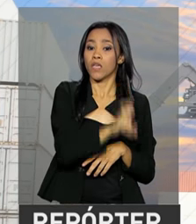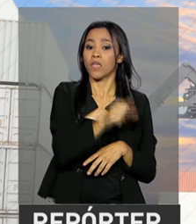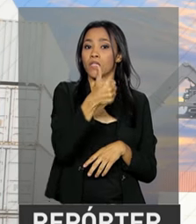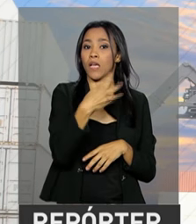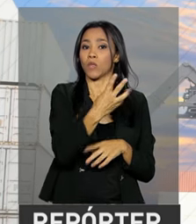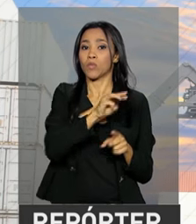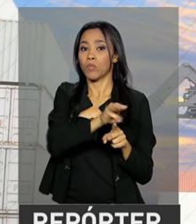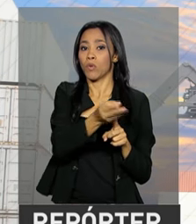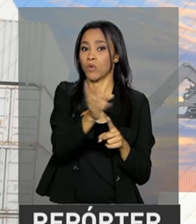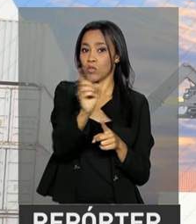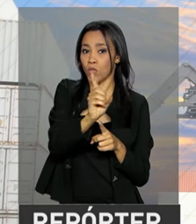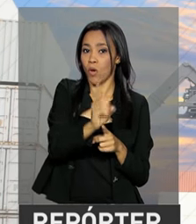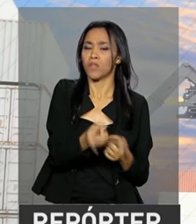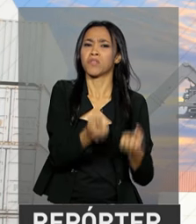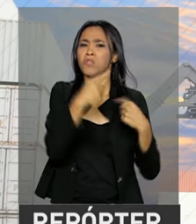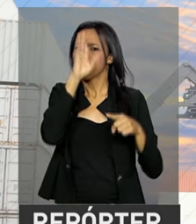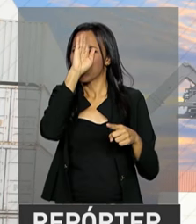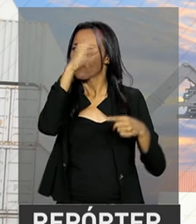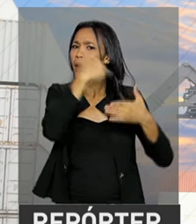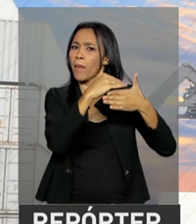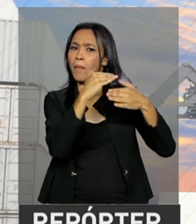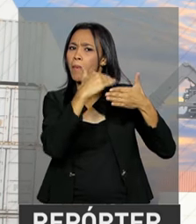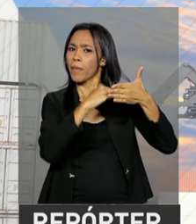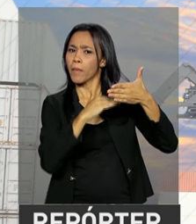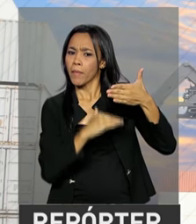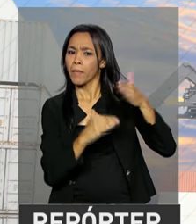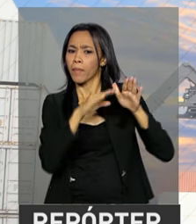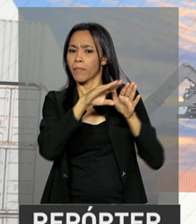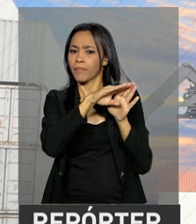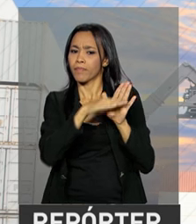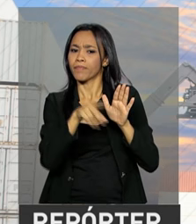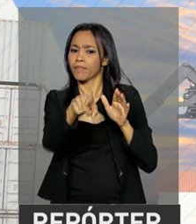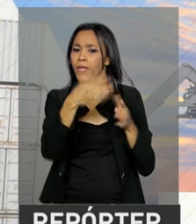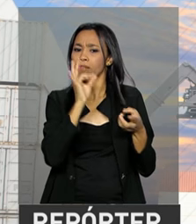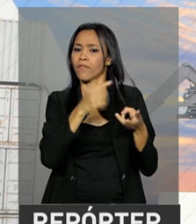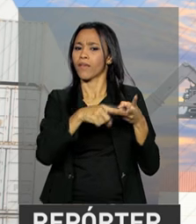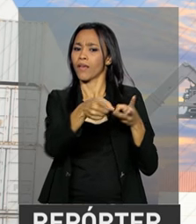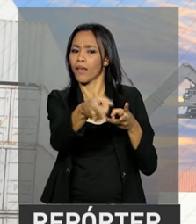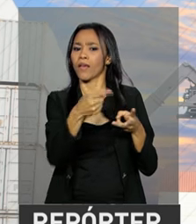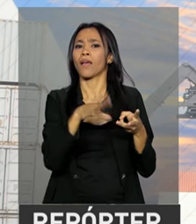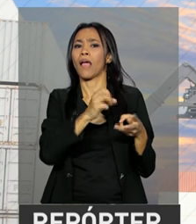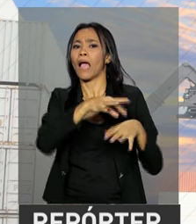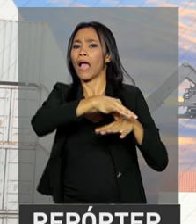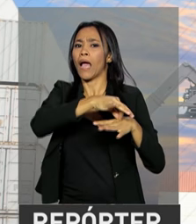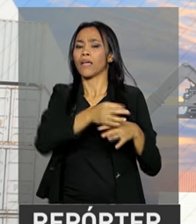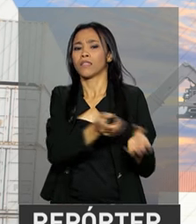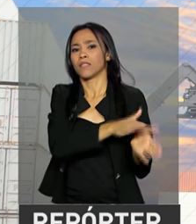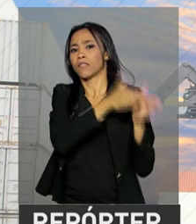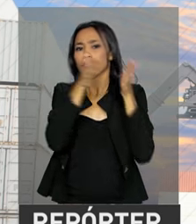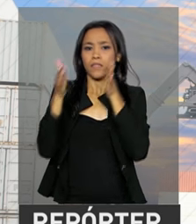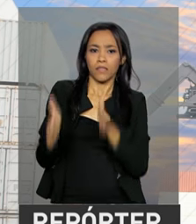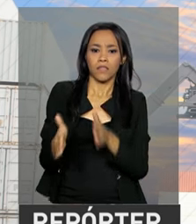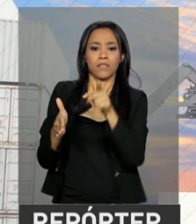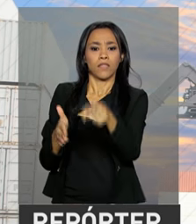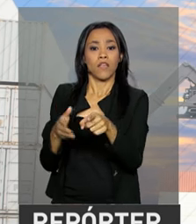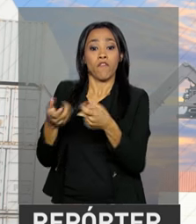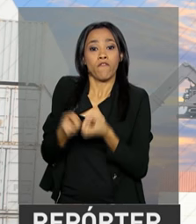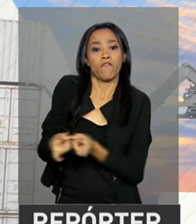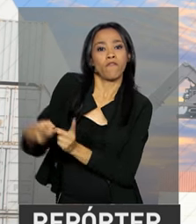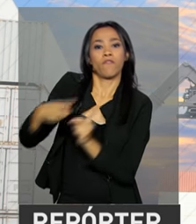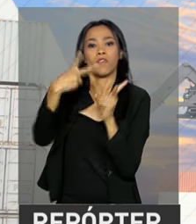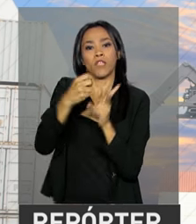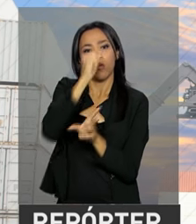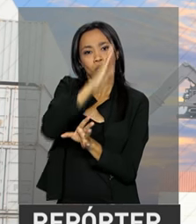dólares os principais produtos foram minério de cobre café natura e carnes já o país escandinavo vendeu para o